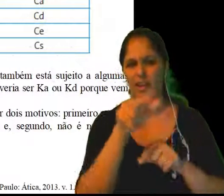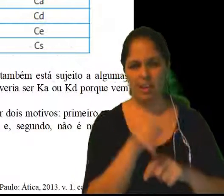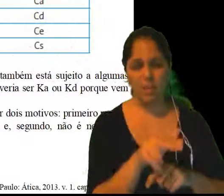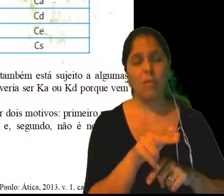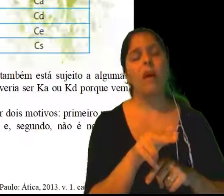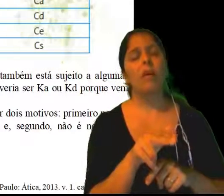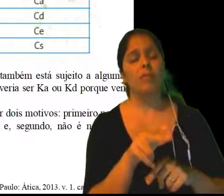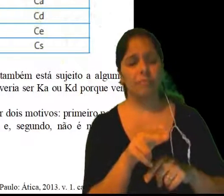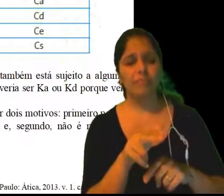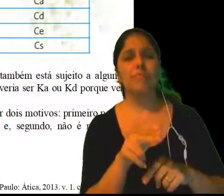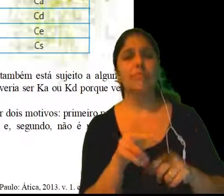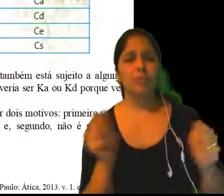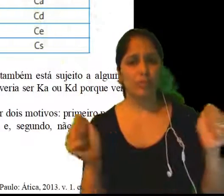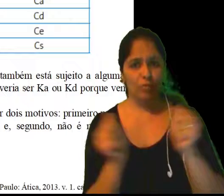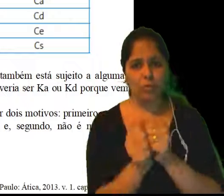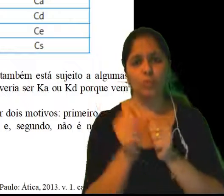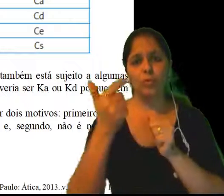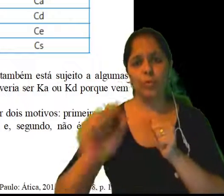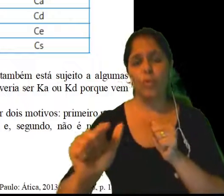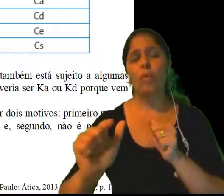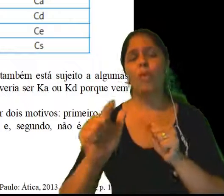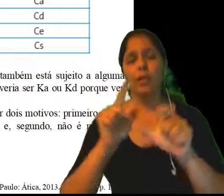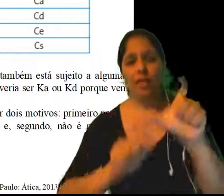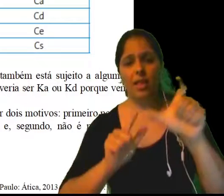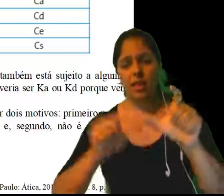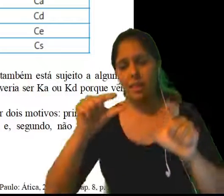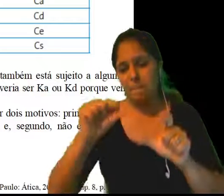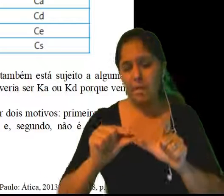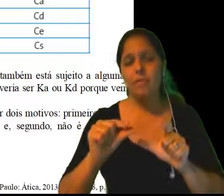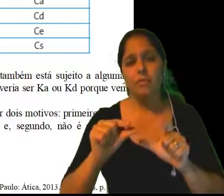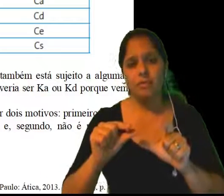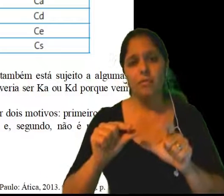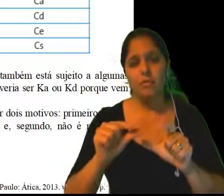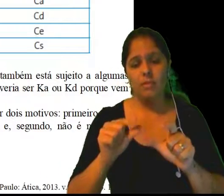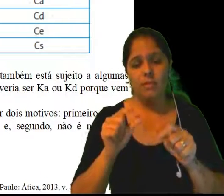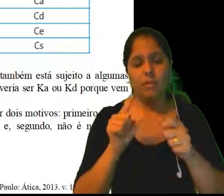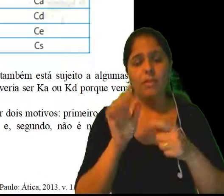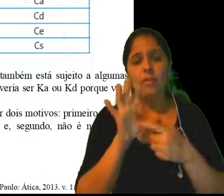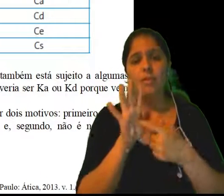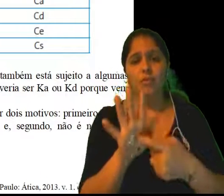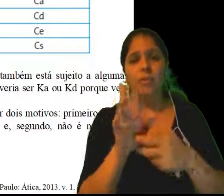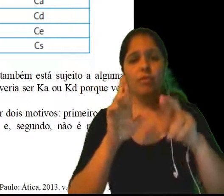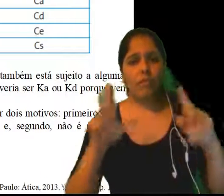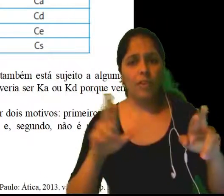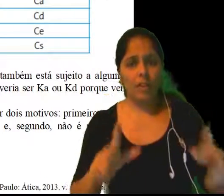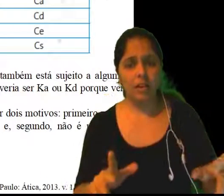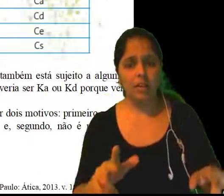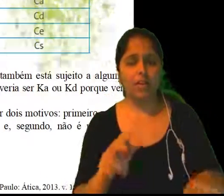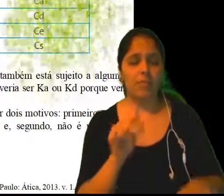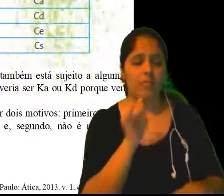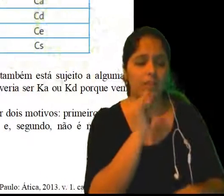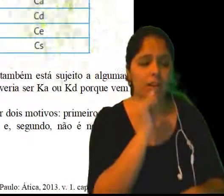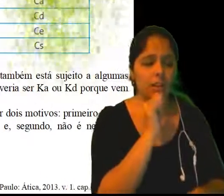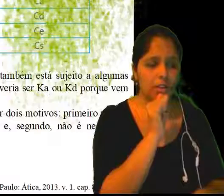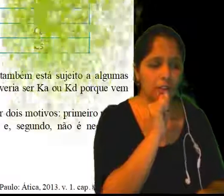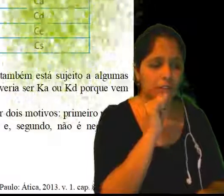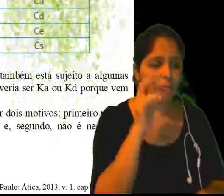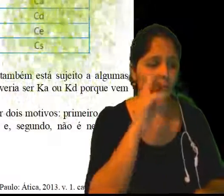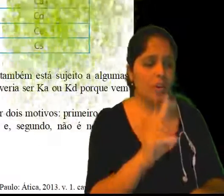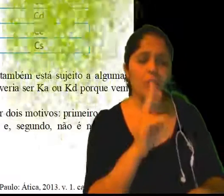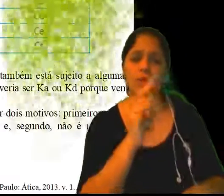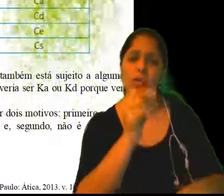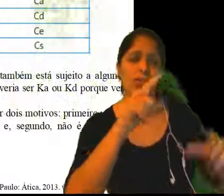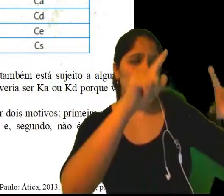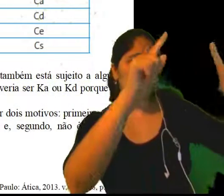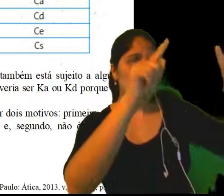é acrescentada uma segunda letra minúscula para fazer a distinção. Por exemplo, aqui nós temos os elementos que